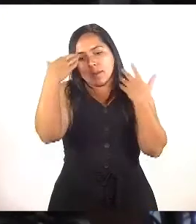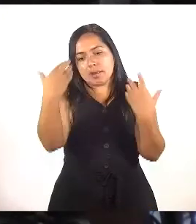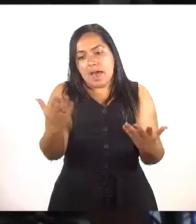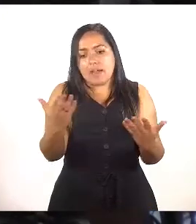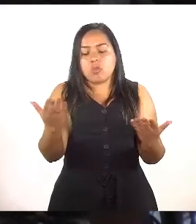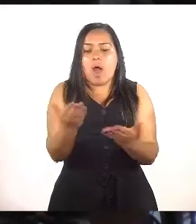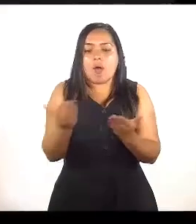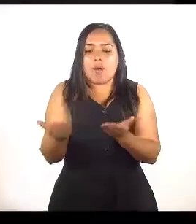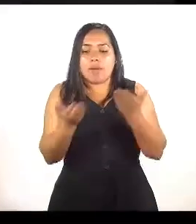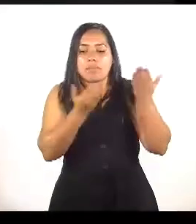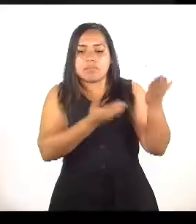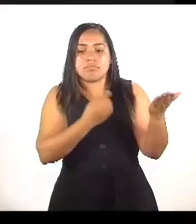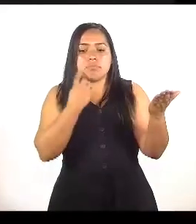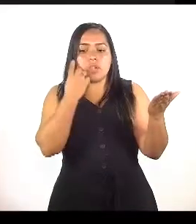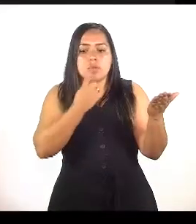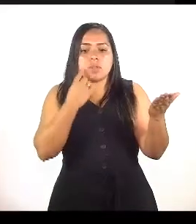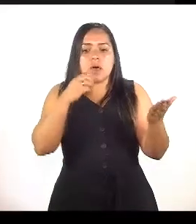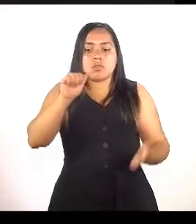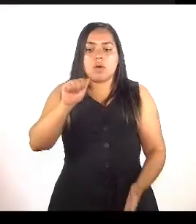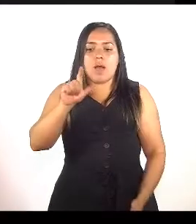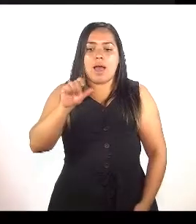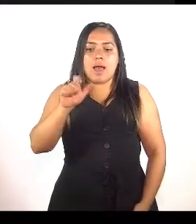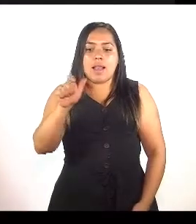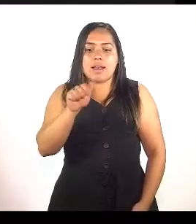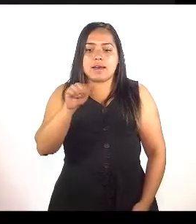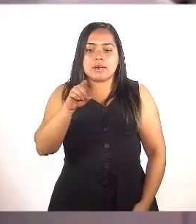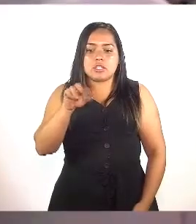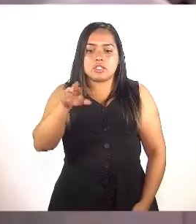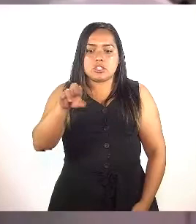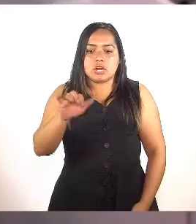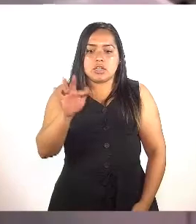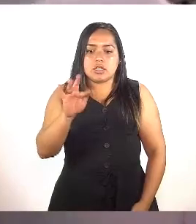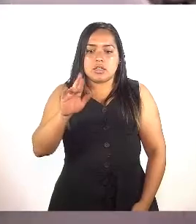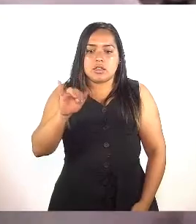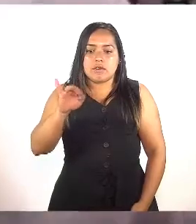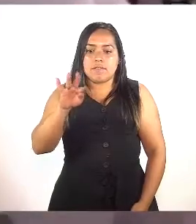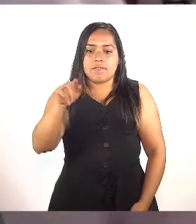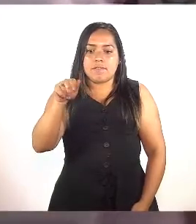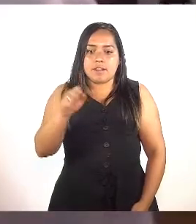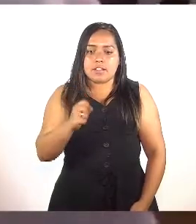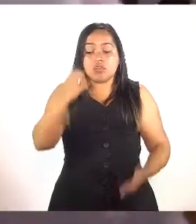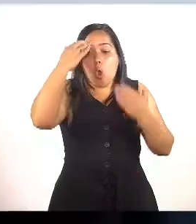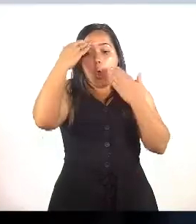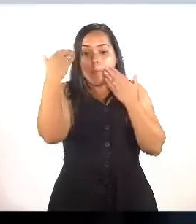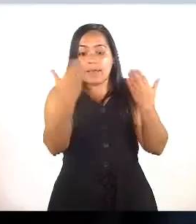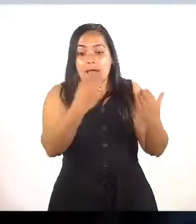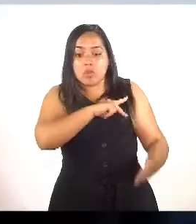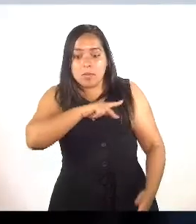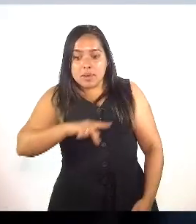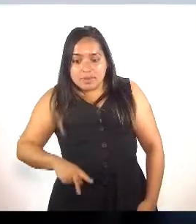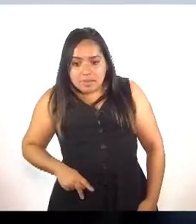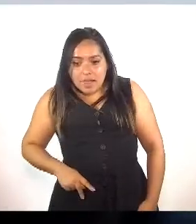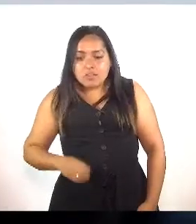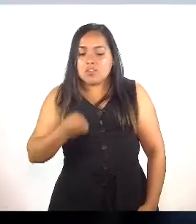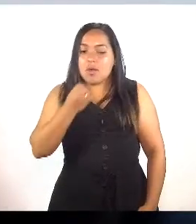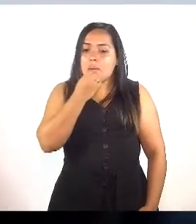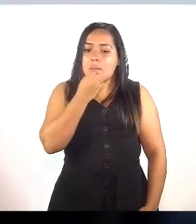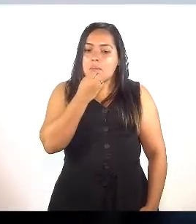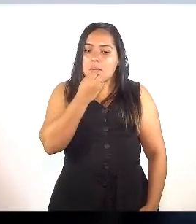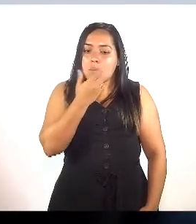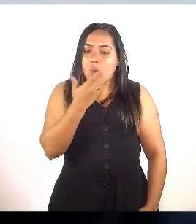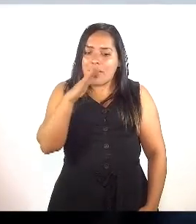Alexandre Freitas. Bom, obrigado, presidente. Boa tarde, senhor Vladimir, tudo bom? Boa tarde. Então, vamos lá, são